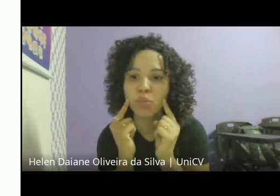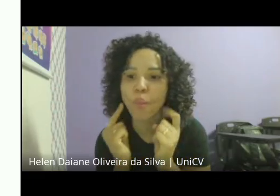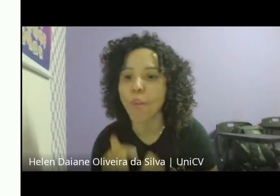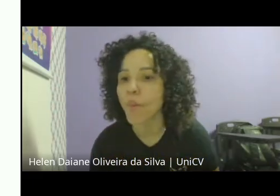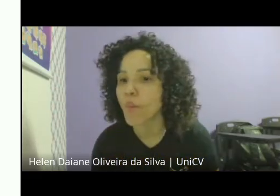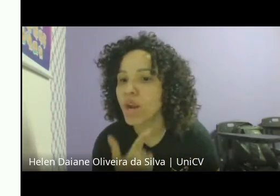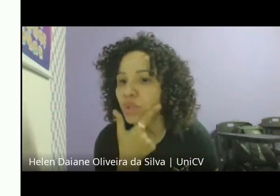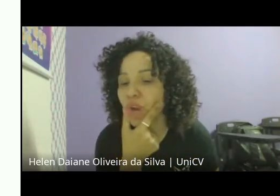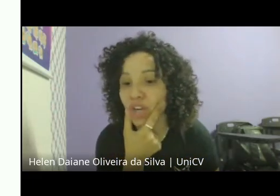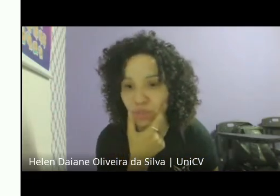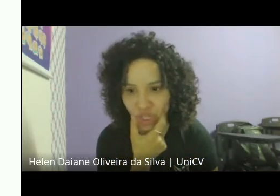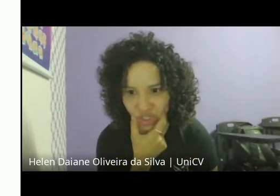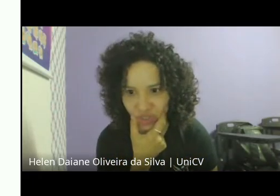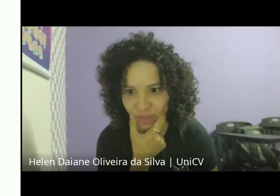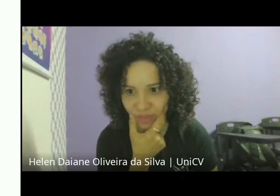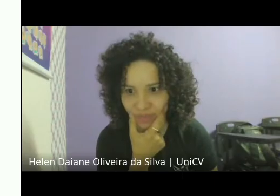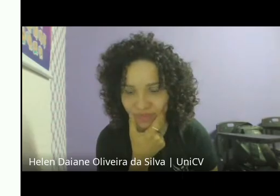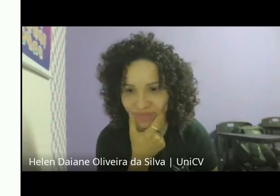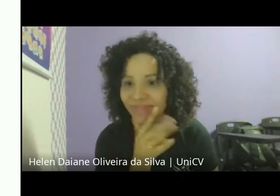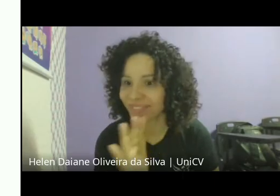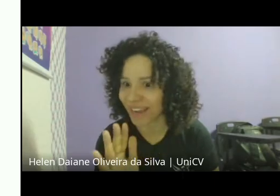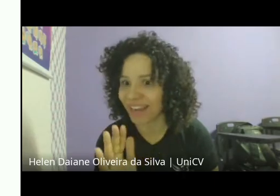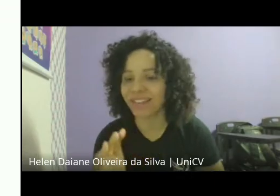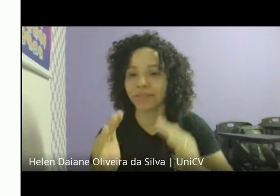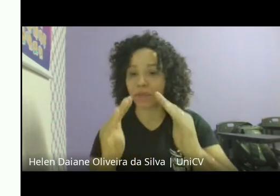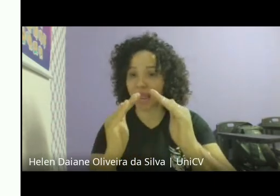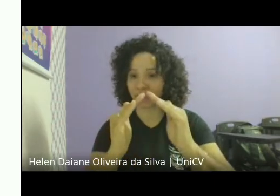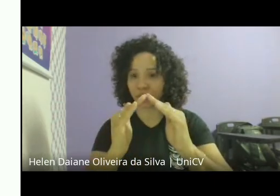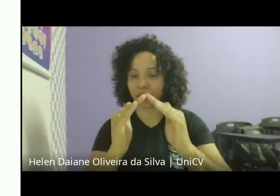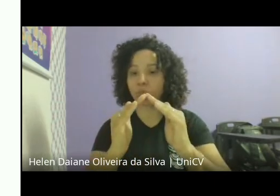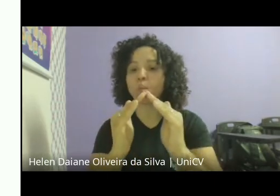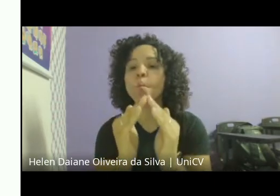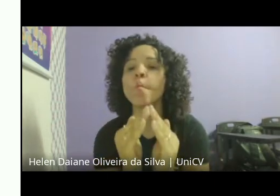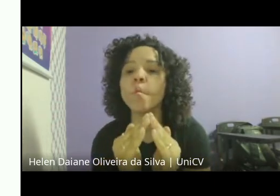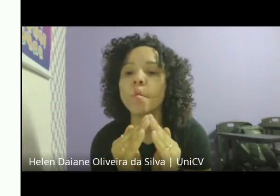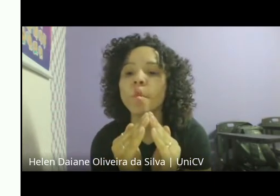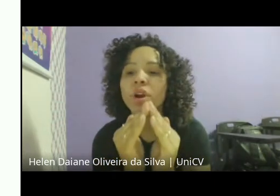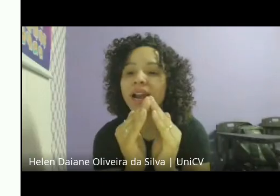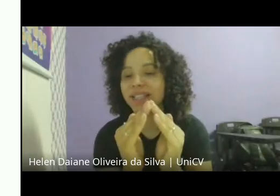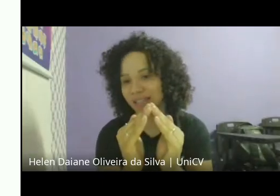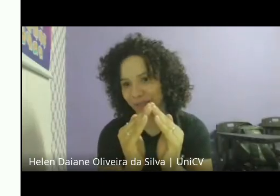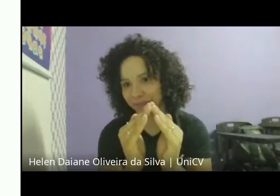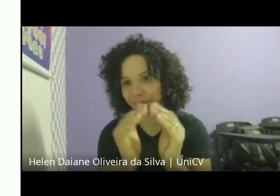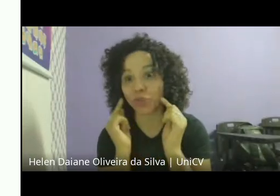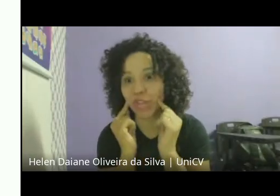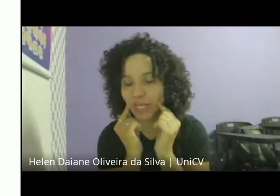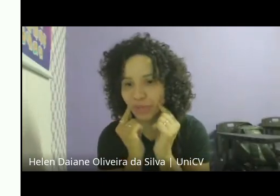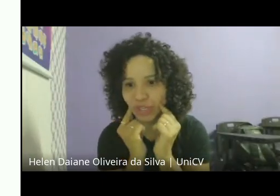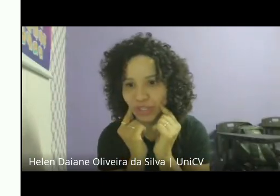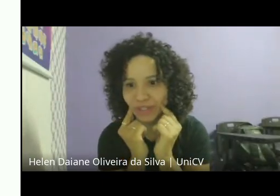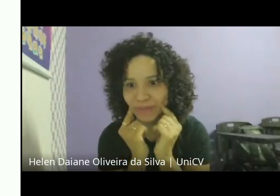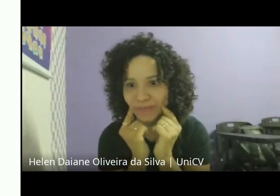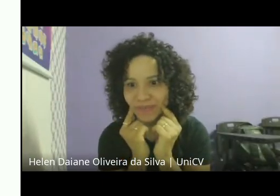libras, ó, sugar de bochecha. Tá? Então, casa normal, casinha. Suguei